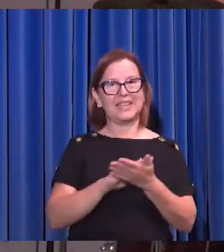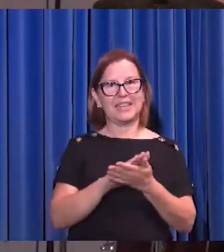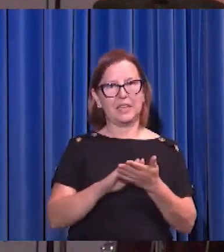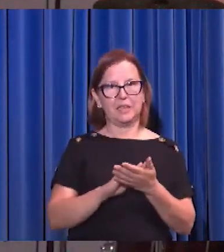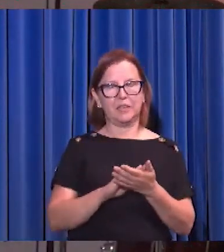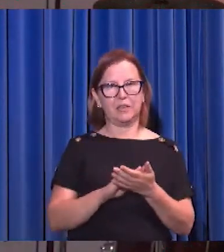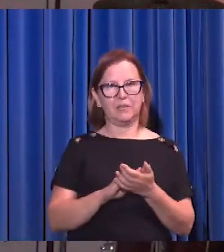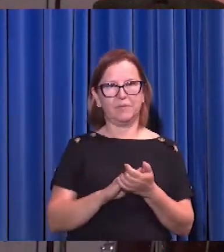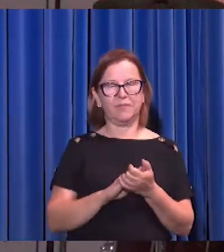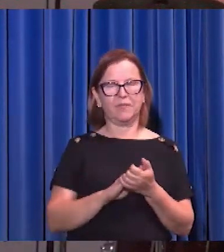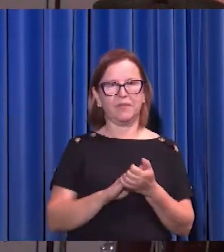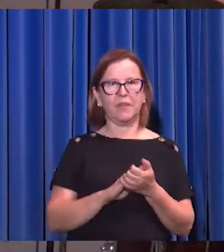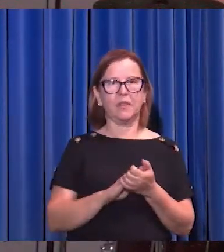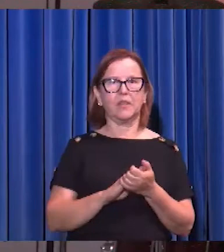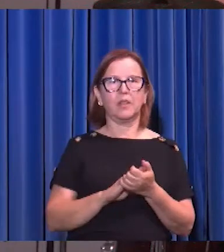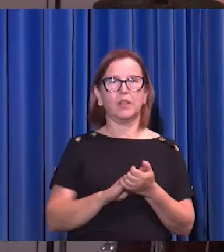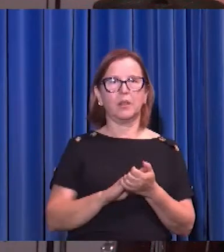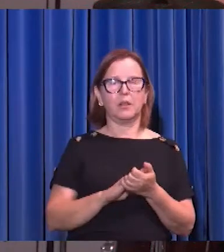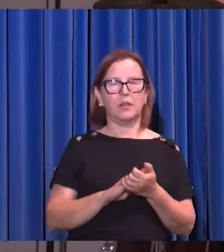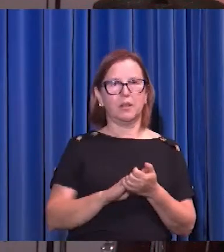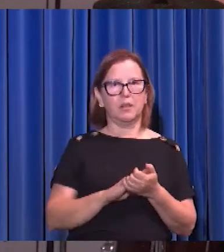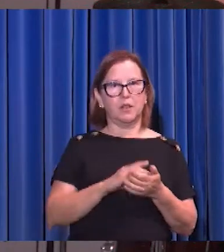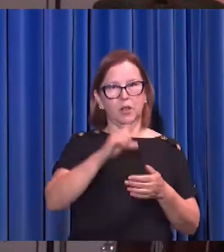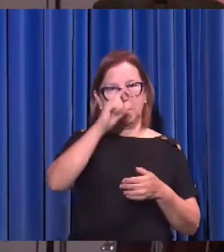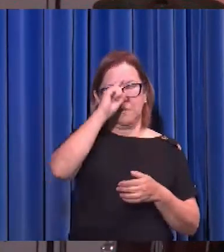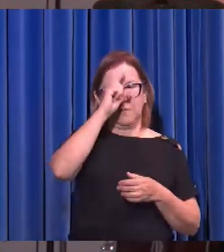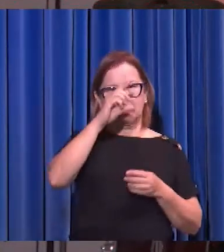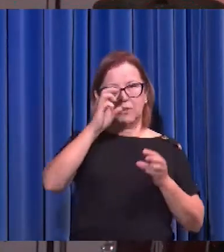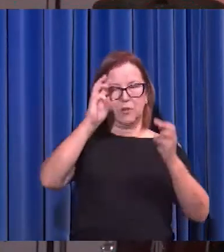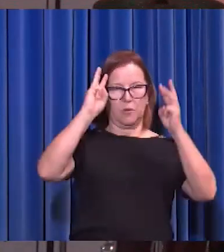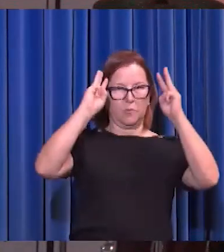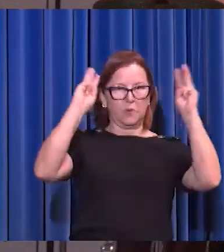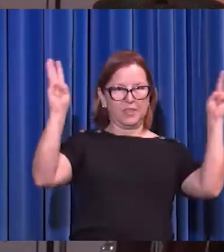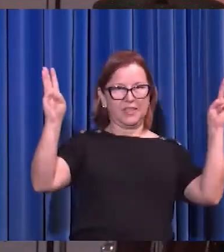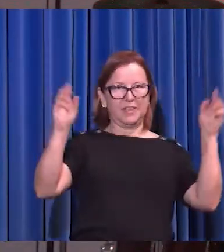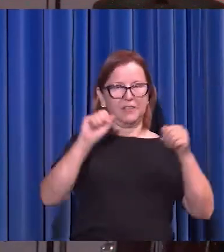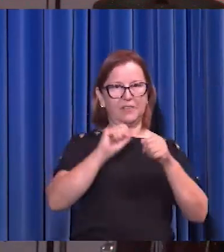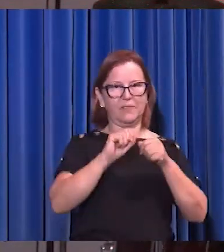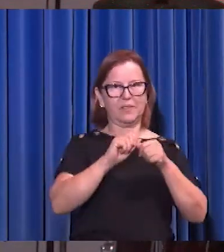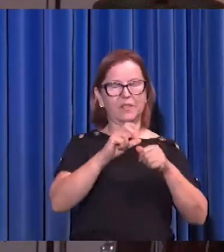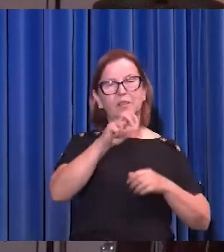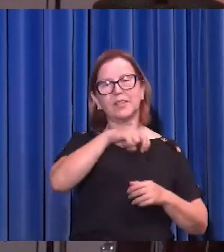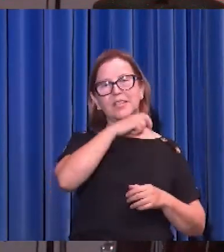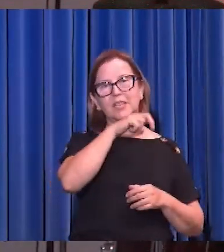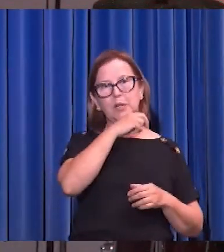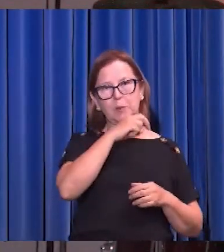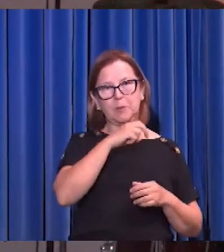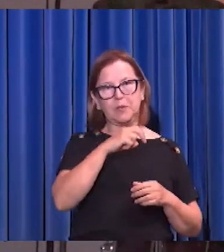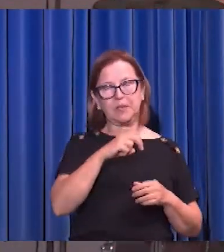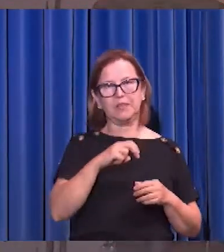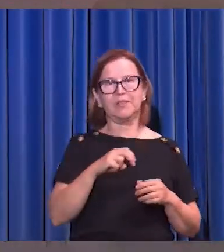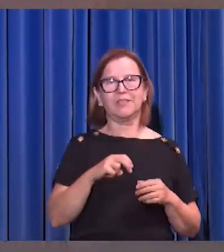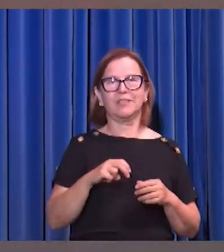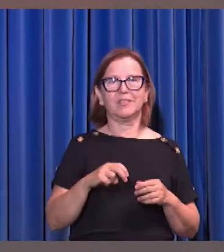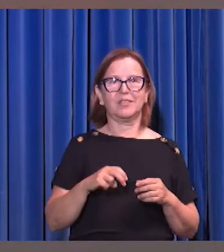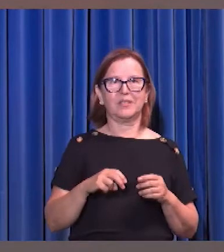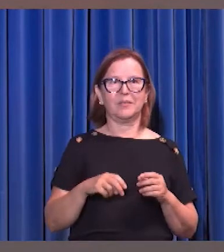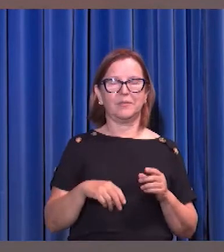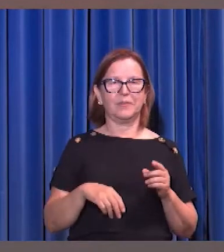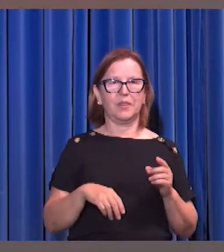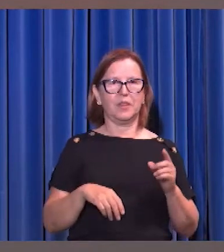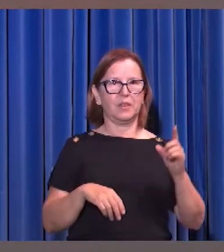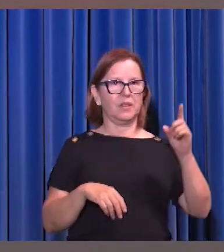serpente, põe lá no topo da haste, e aquele que olhar para ela, e for picado e olhar para ela, vai sarar. Isso é